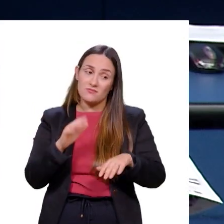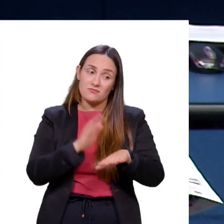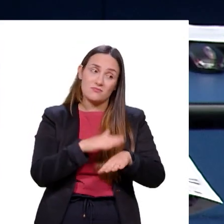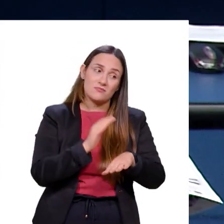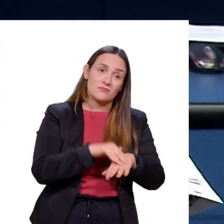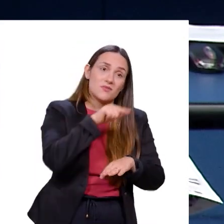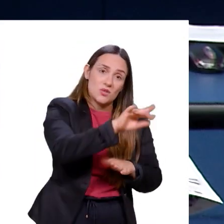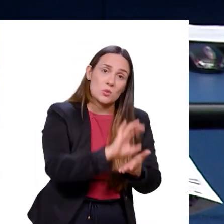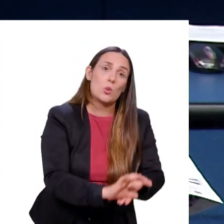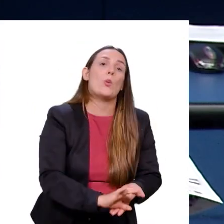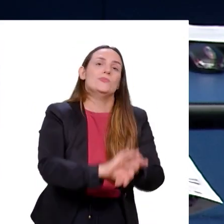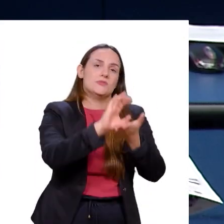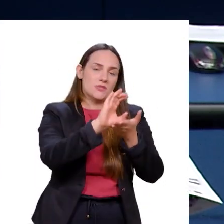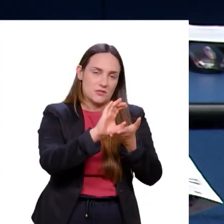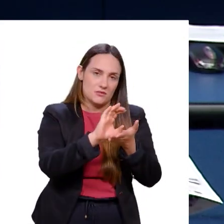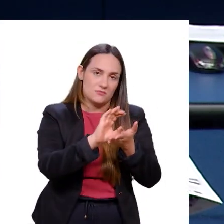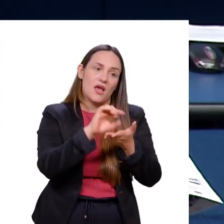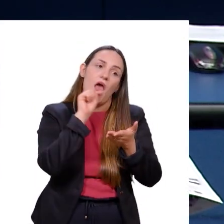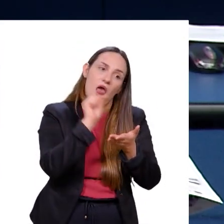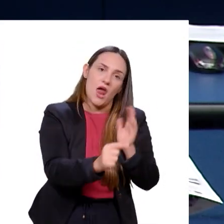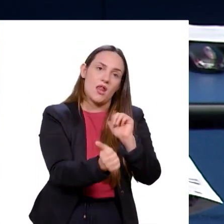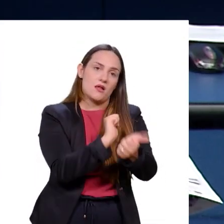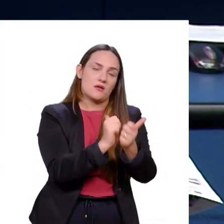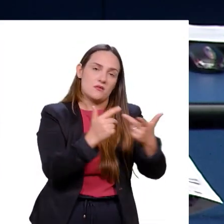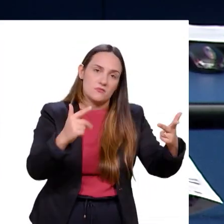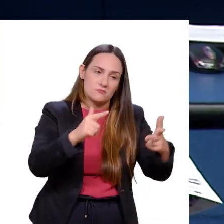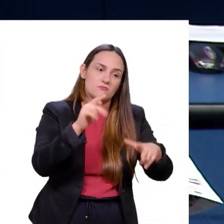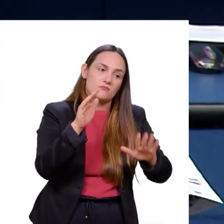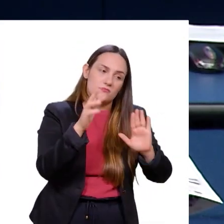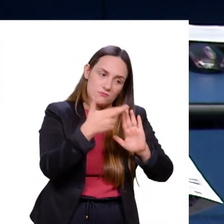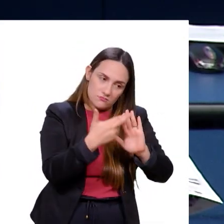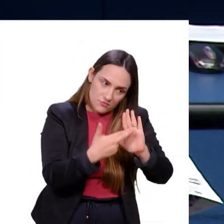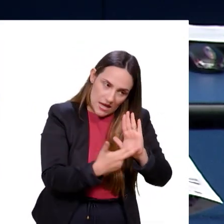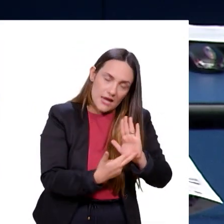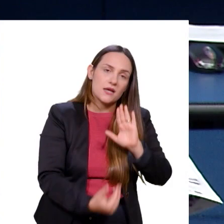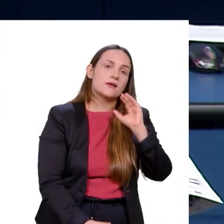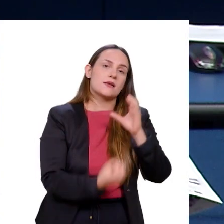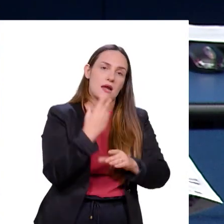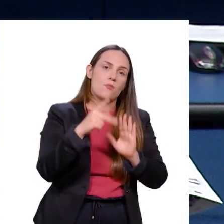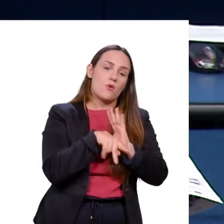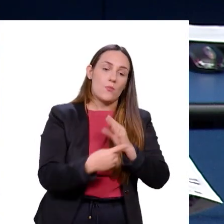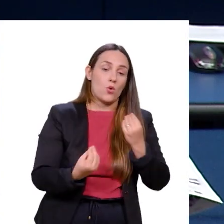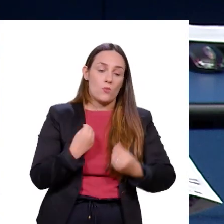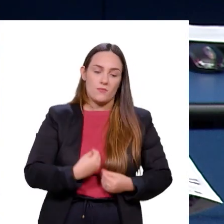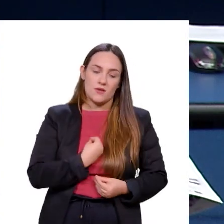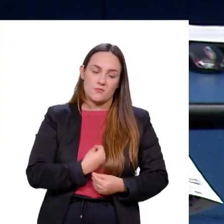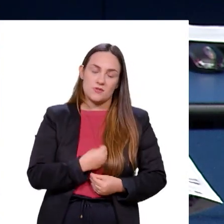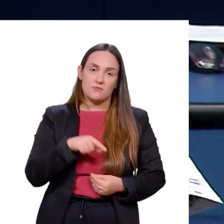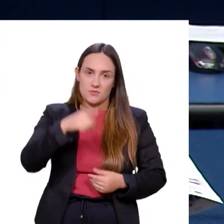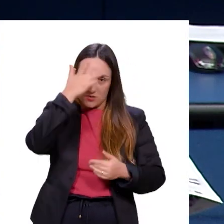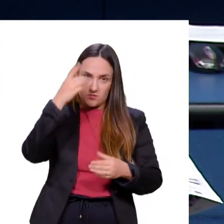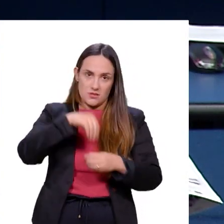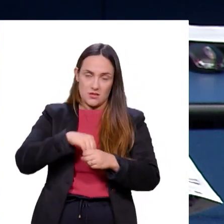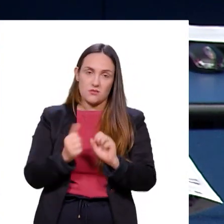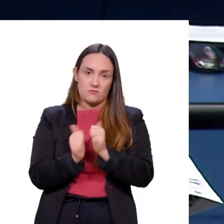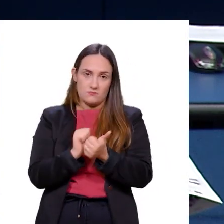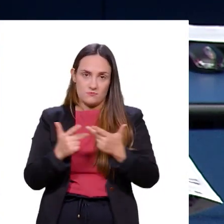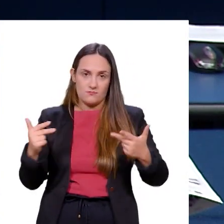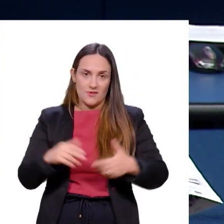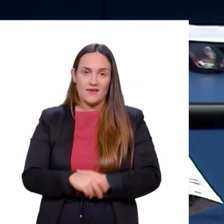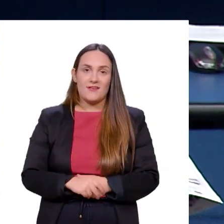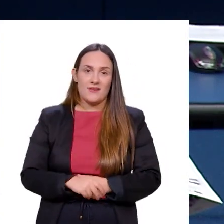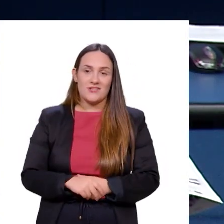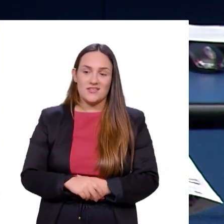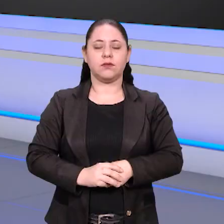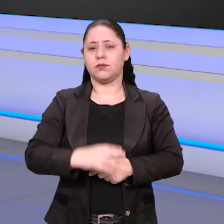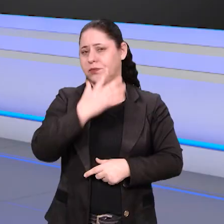a critério dos comitês desportivos a regulamentação da participação dessas pessoas nas